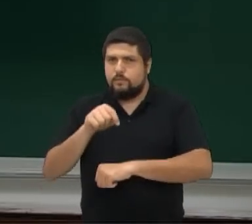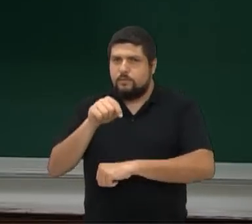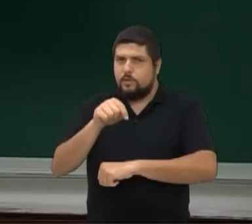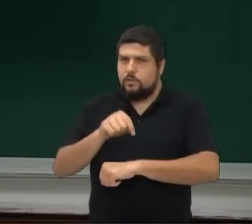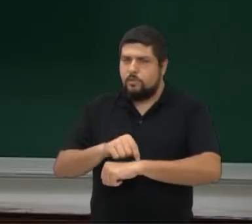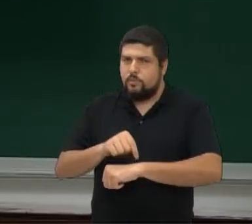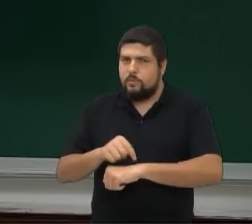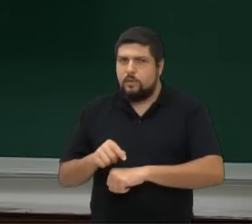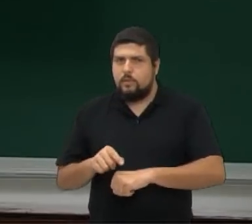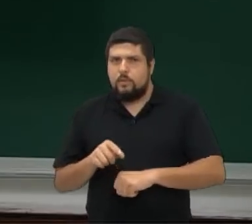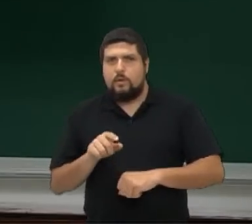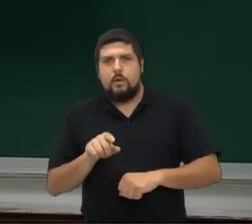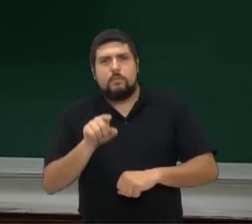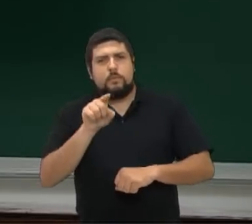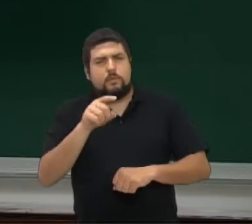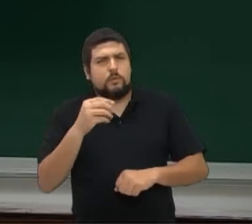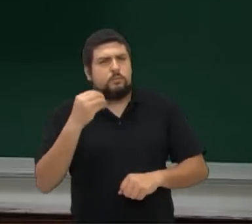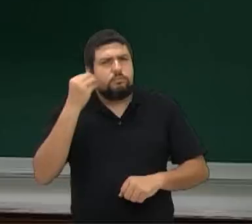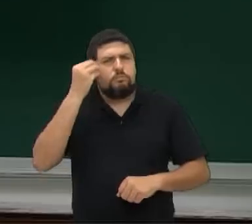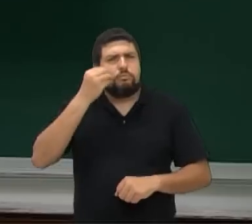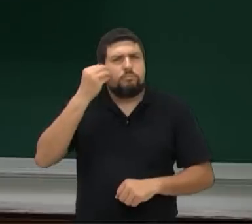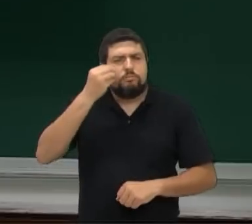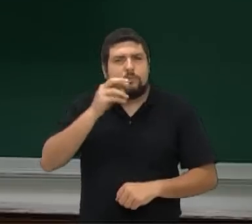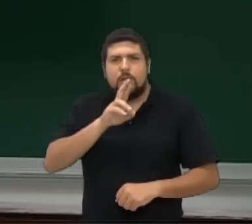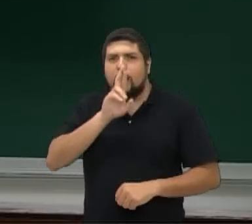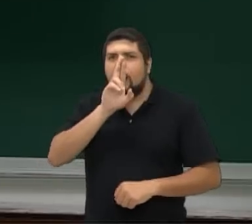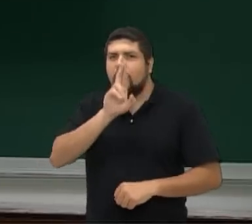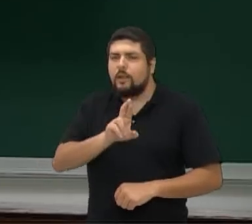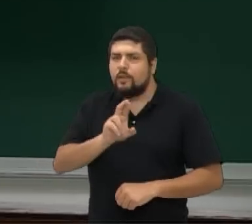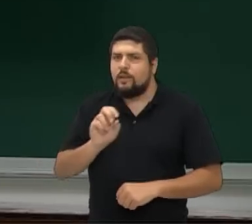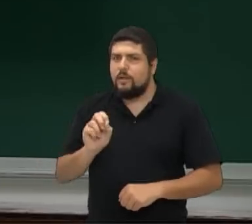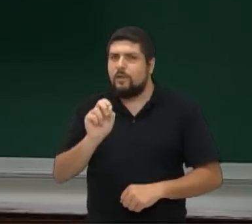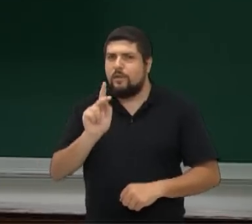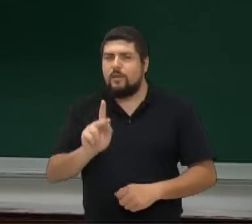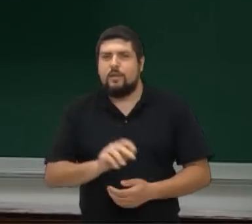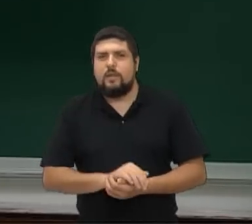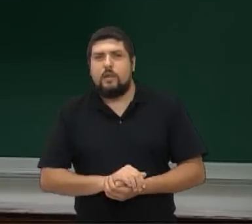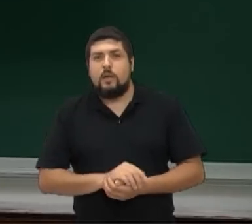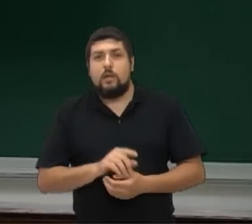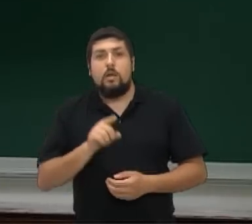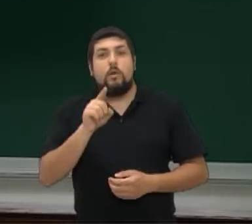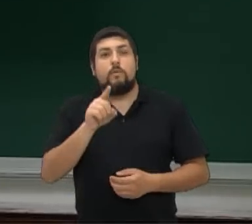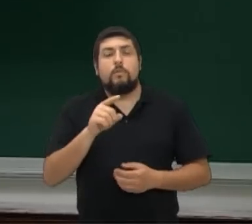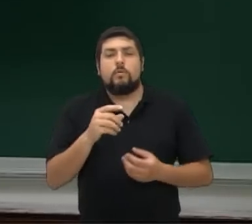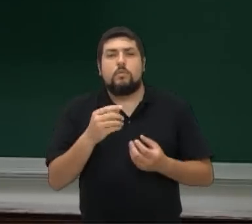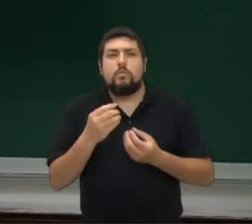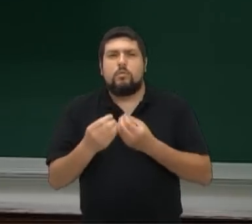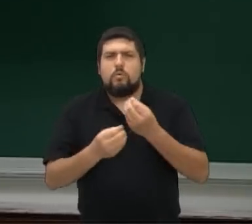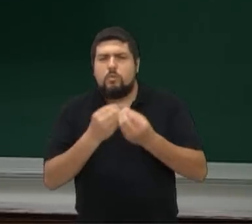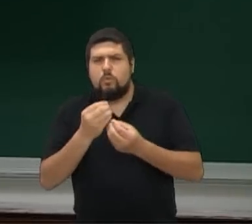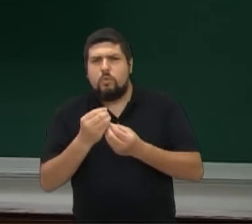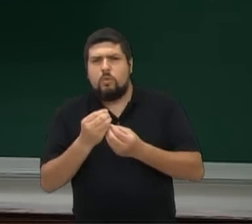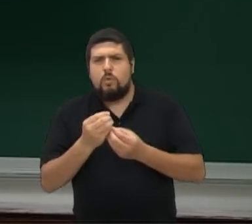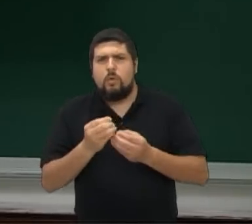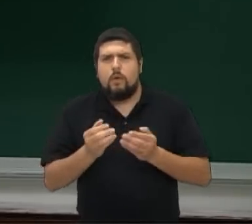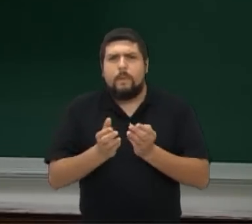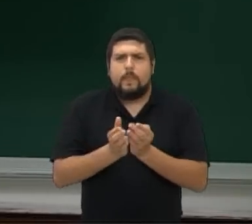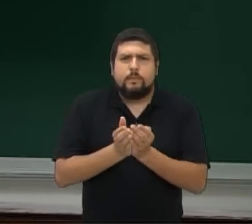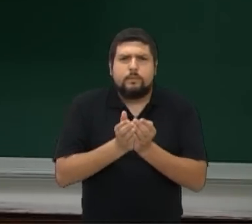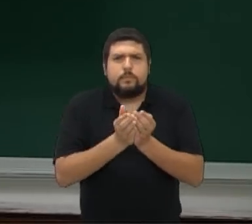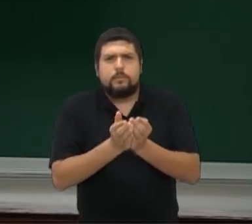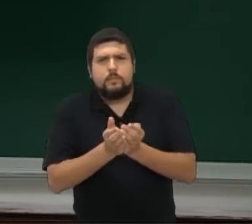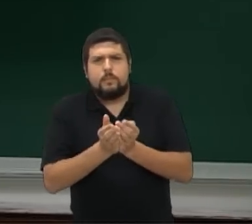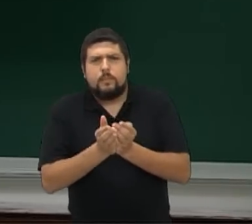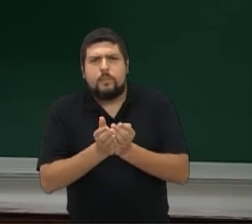tempinho para vocês tentarem resolver, ok? Então, agora vocês vão tentar definir o curso desse barco, a